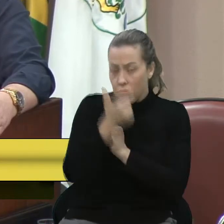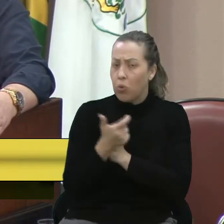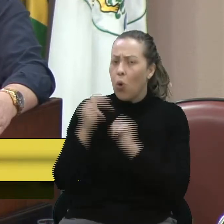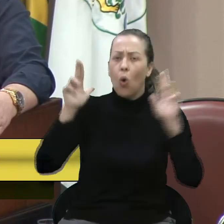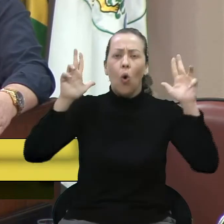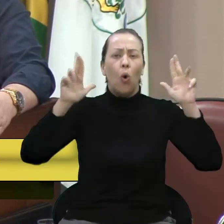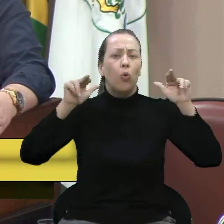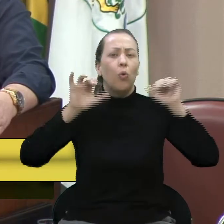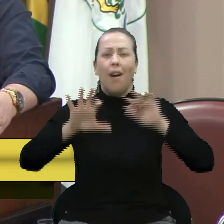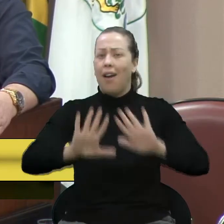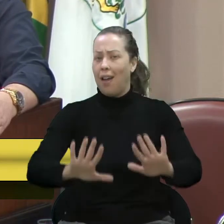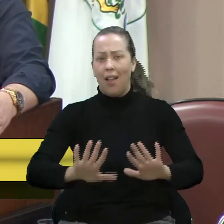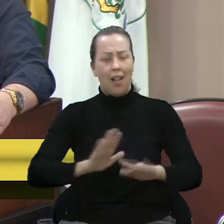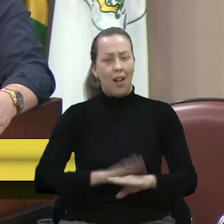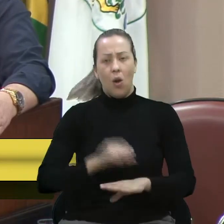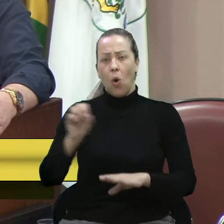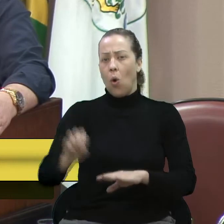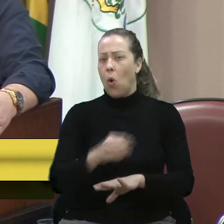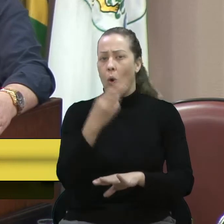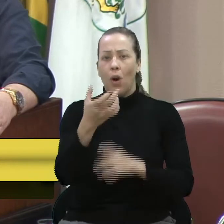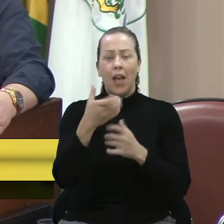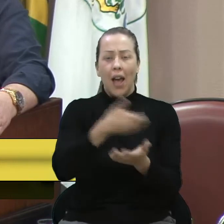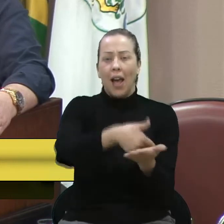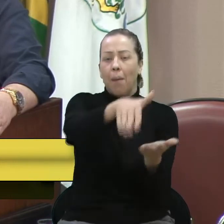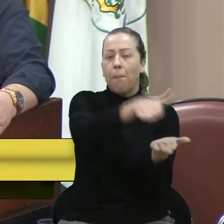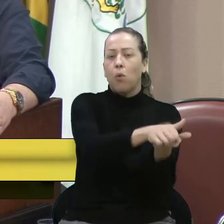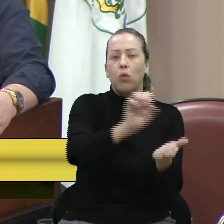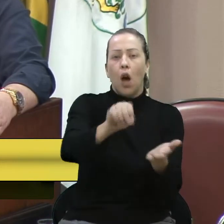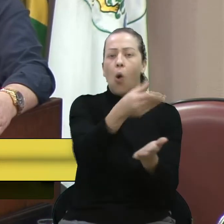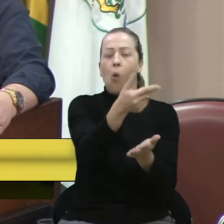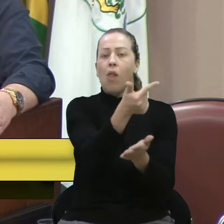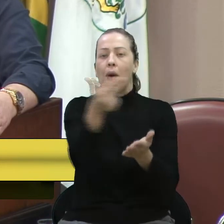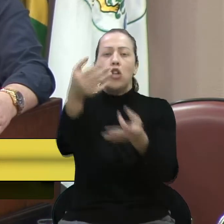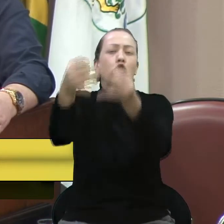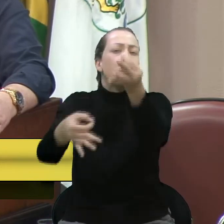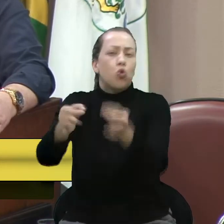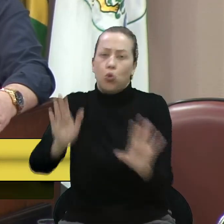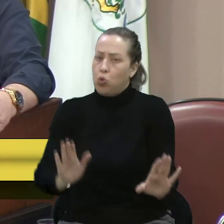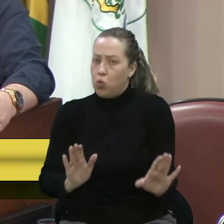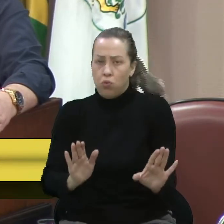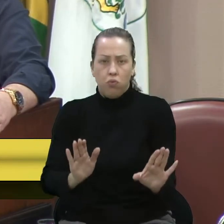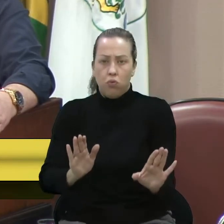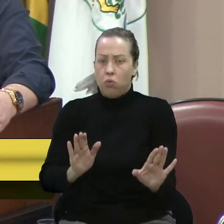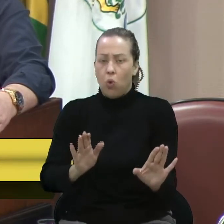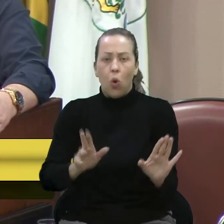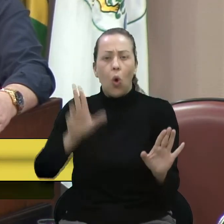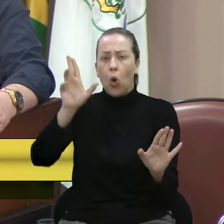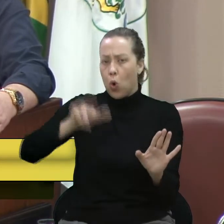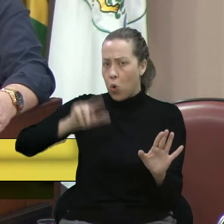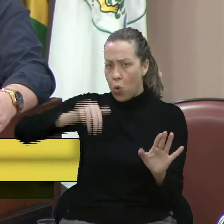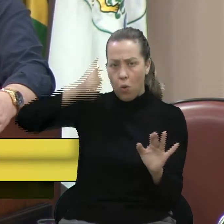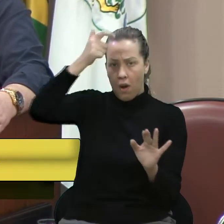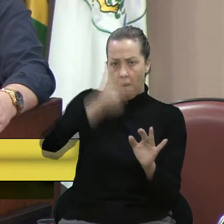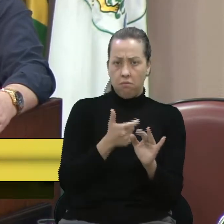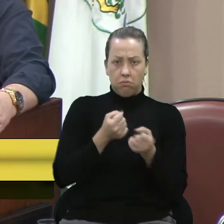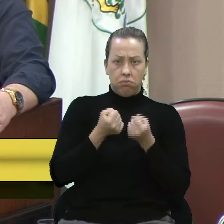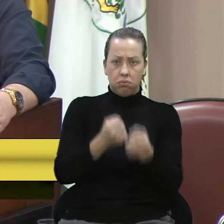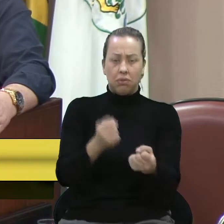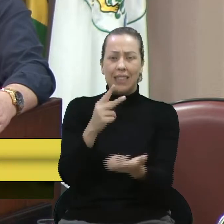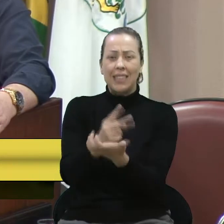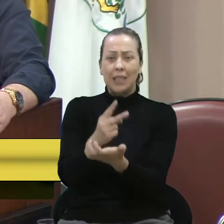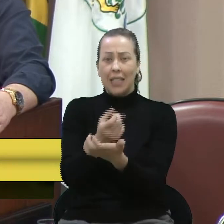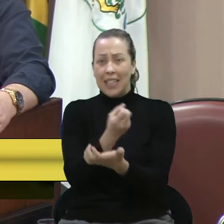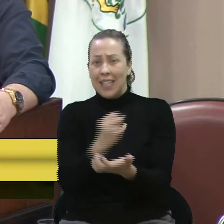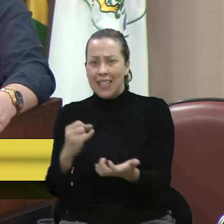jamais cometemos ou cometeram alguma injustiça com um condutor de veículo. Se ele